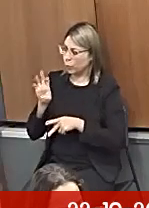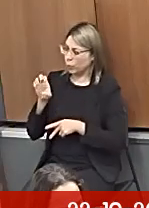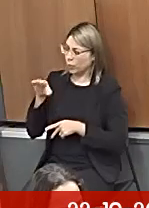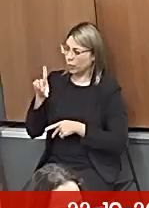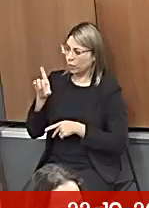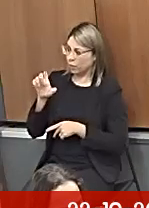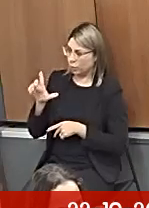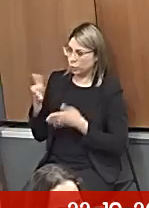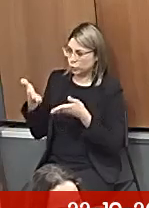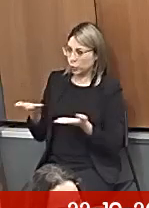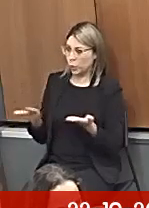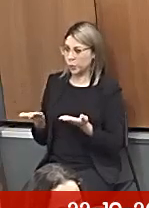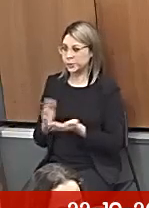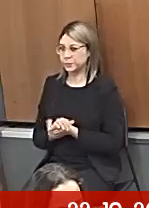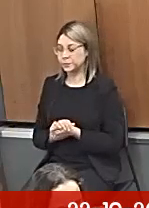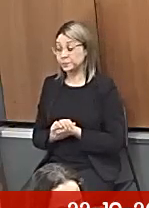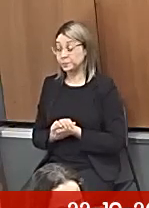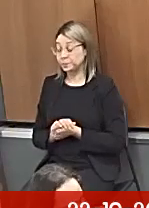agora.